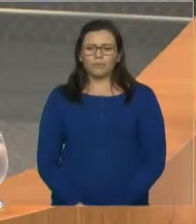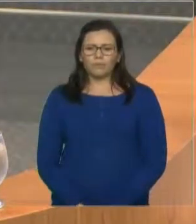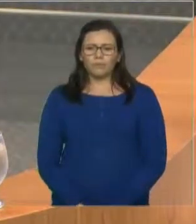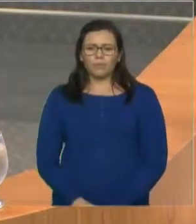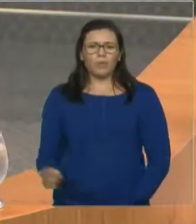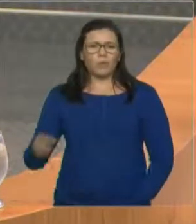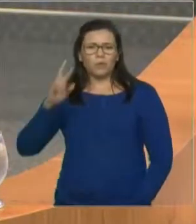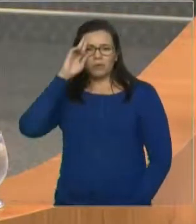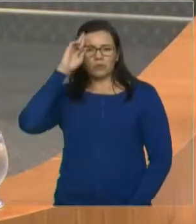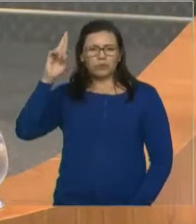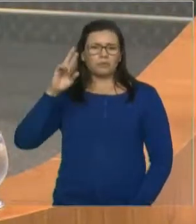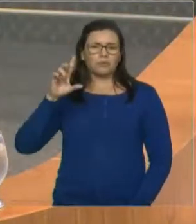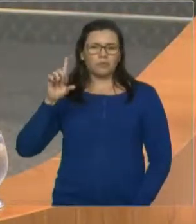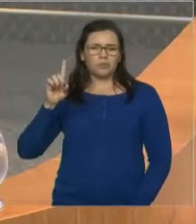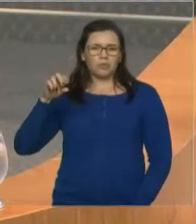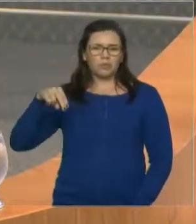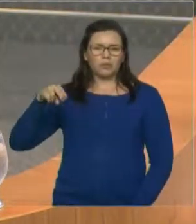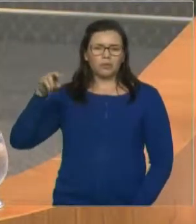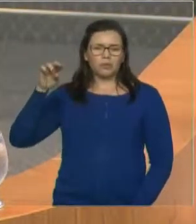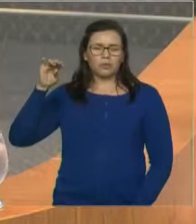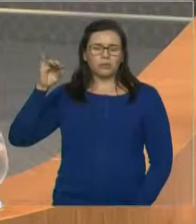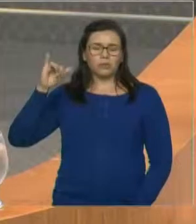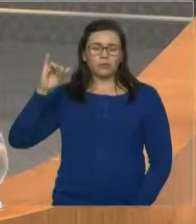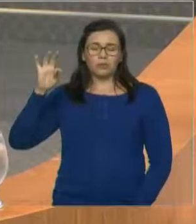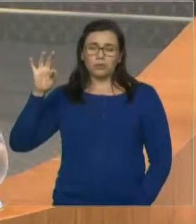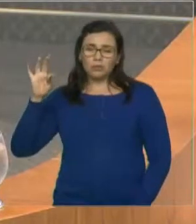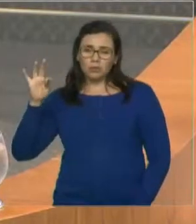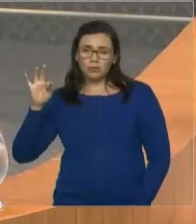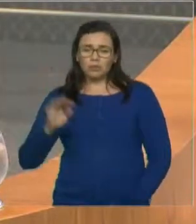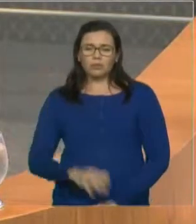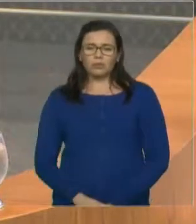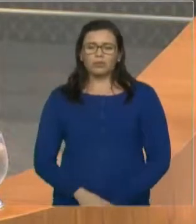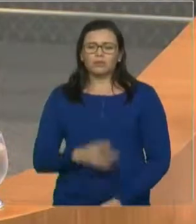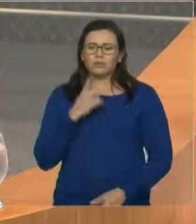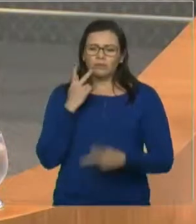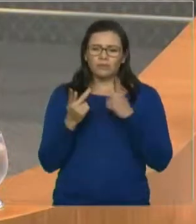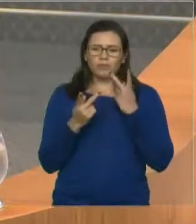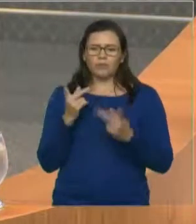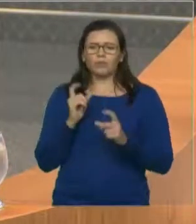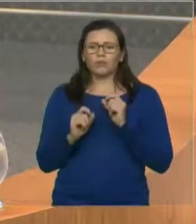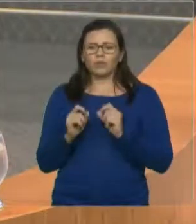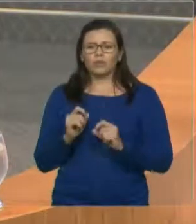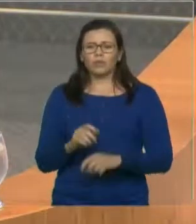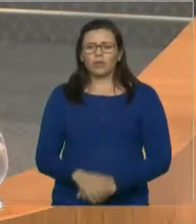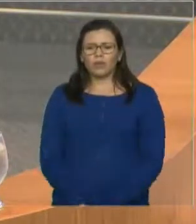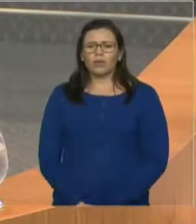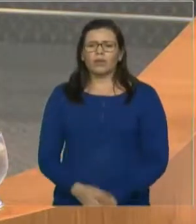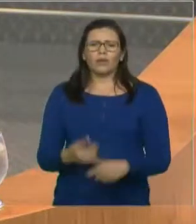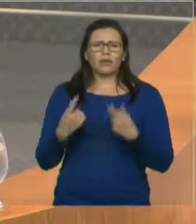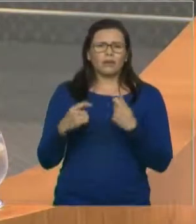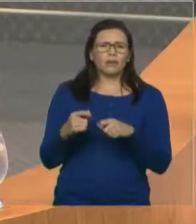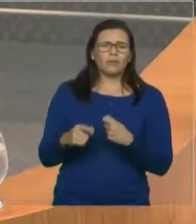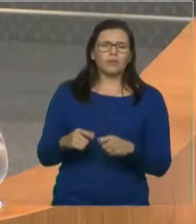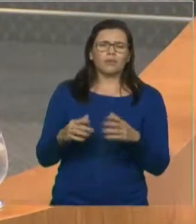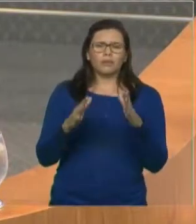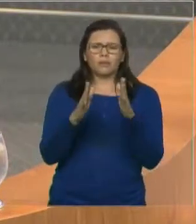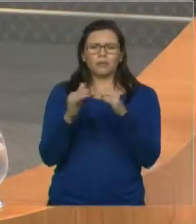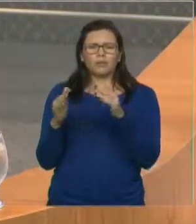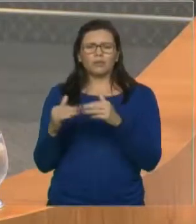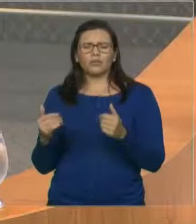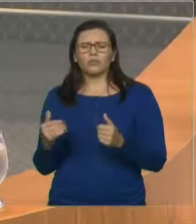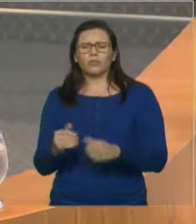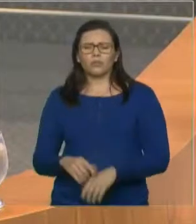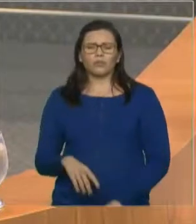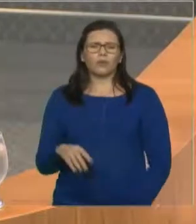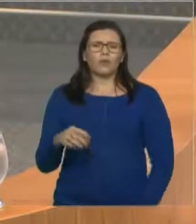tinha que mandar, pedir autorização para o DENIT Nacional, para o chefe do